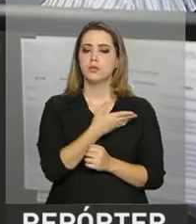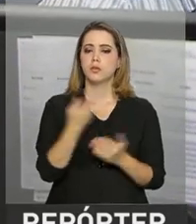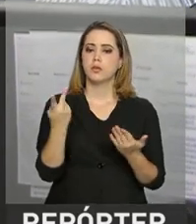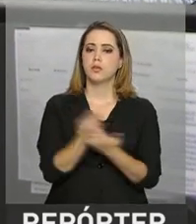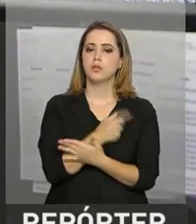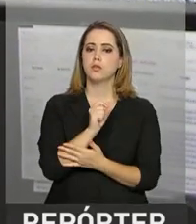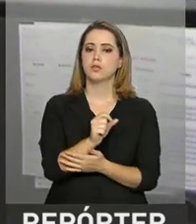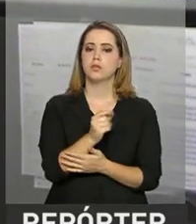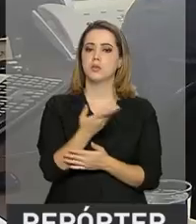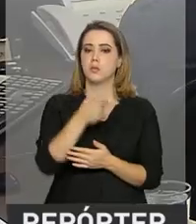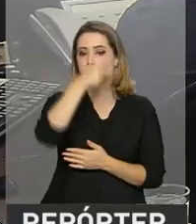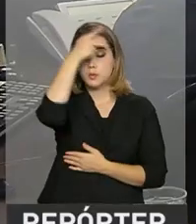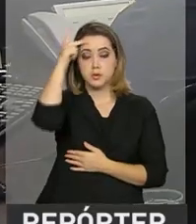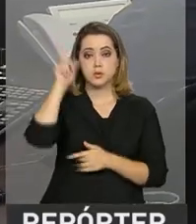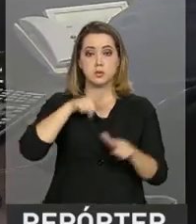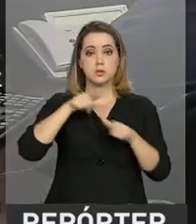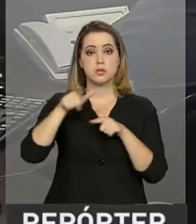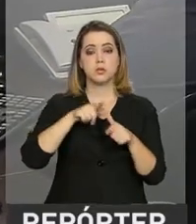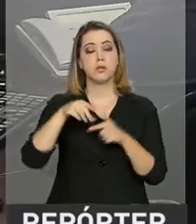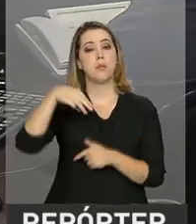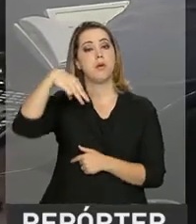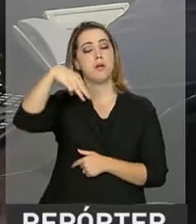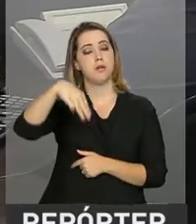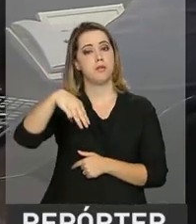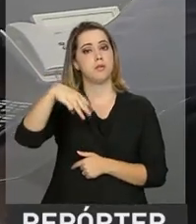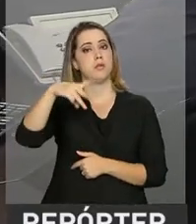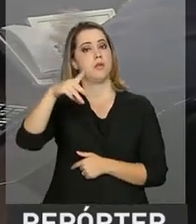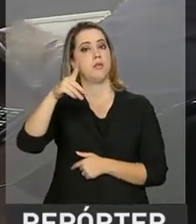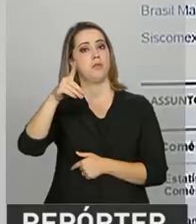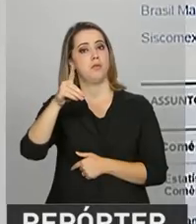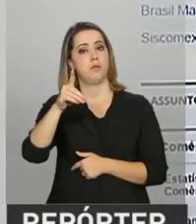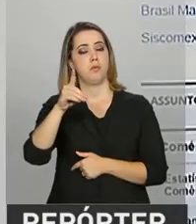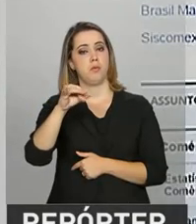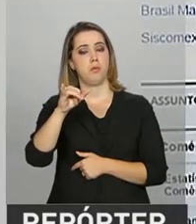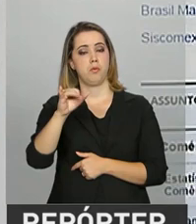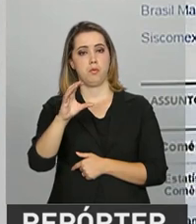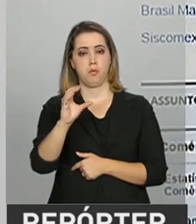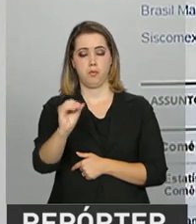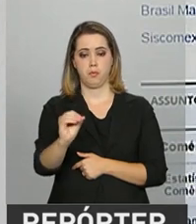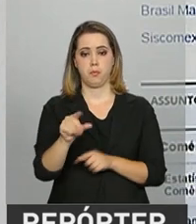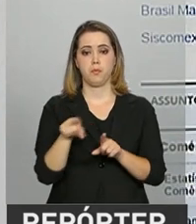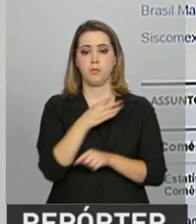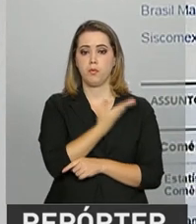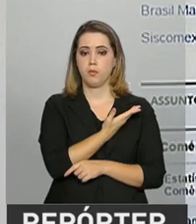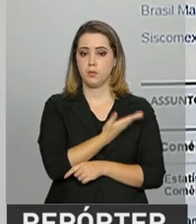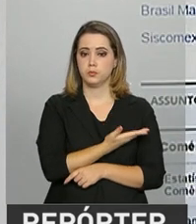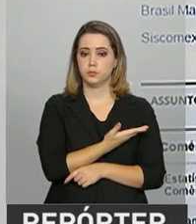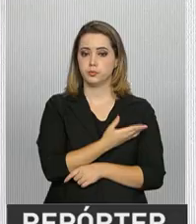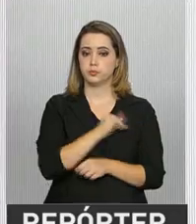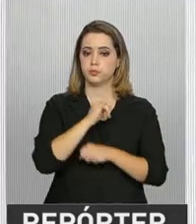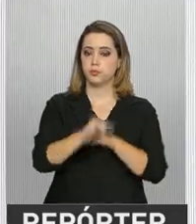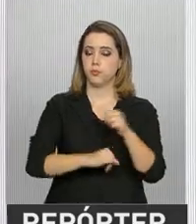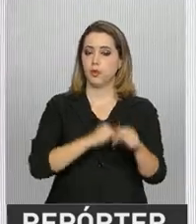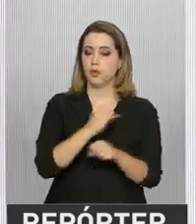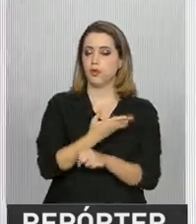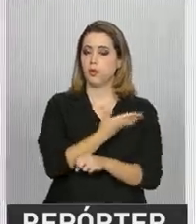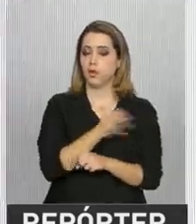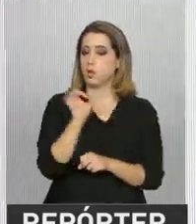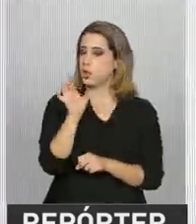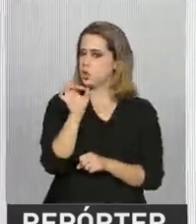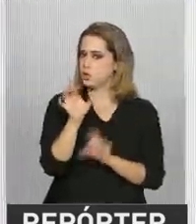servidores do Ministério da indústria comércio exterior e serviços o comex visis exclusivamente sobre os